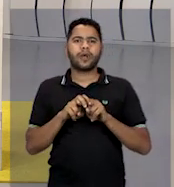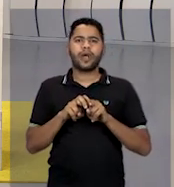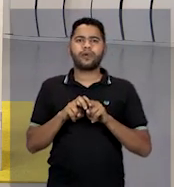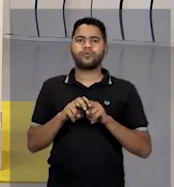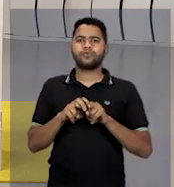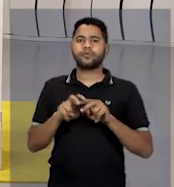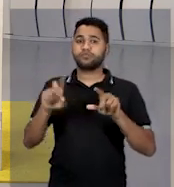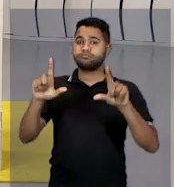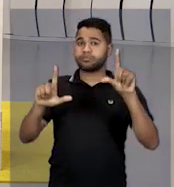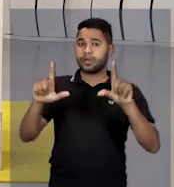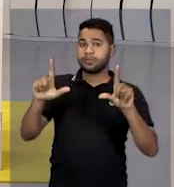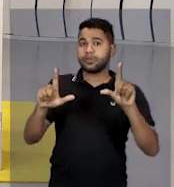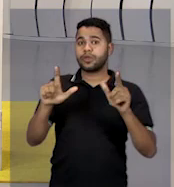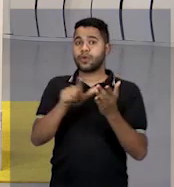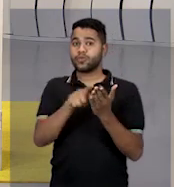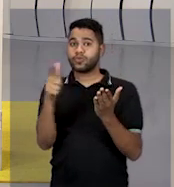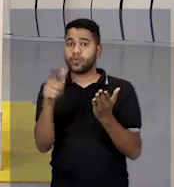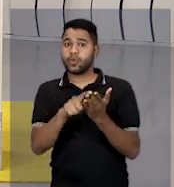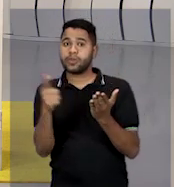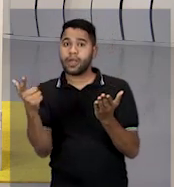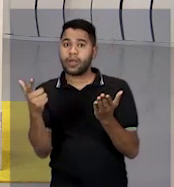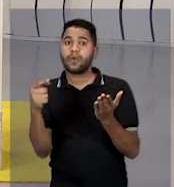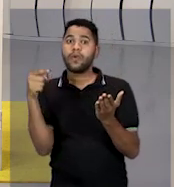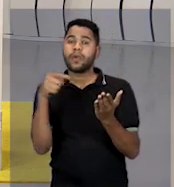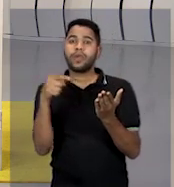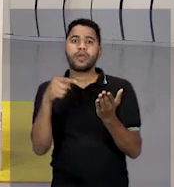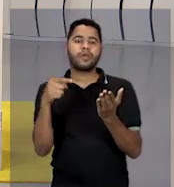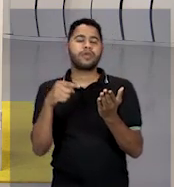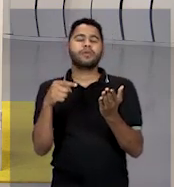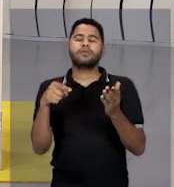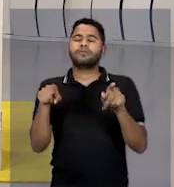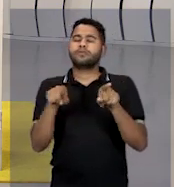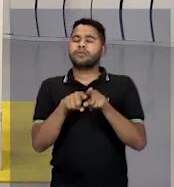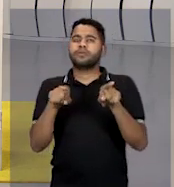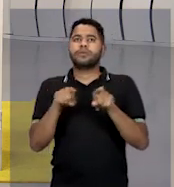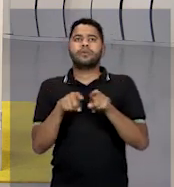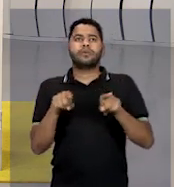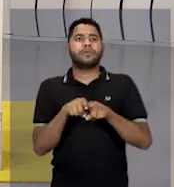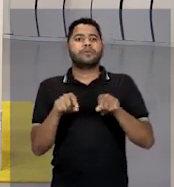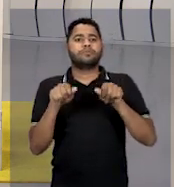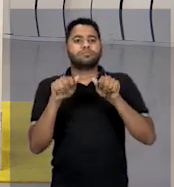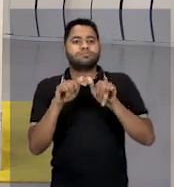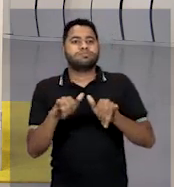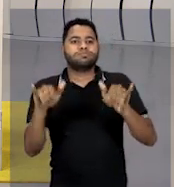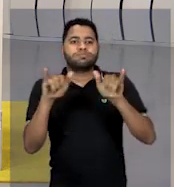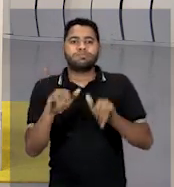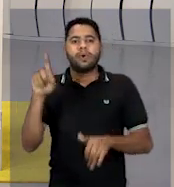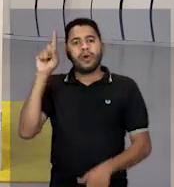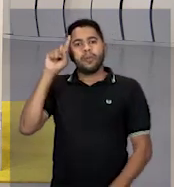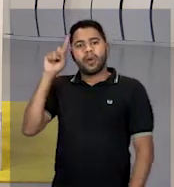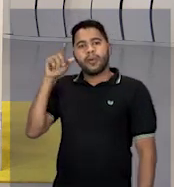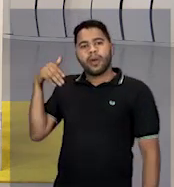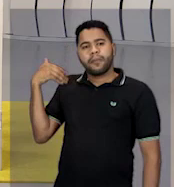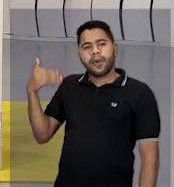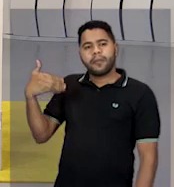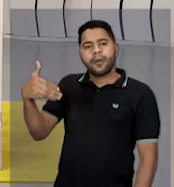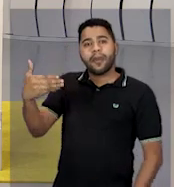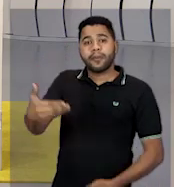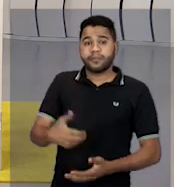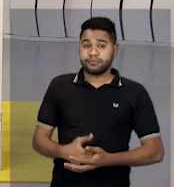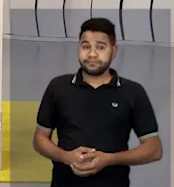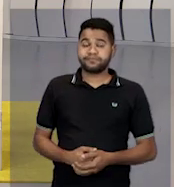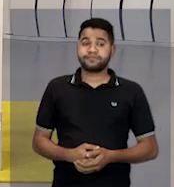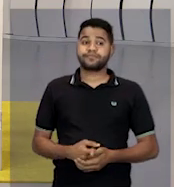notícias? Sim, as notícias elas estão muito presentes no nosso dia a dia. Então,